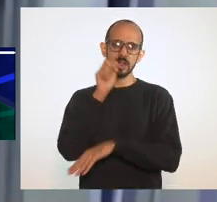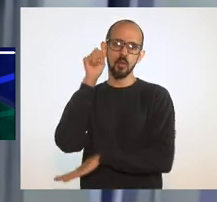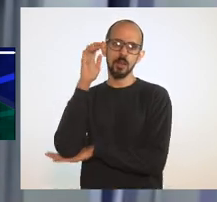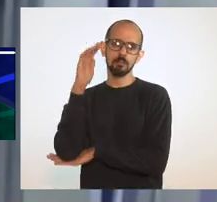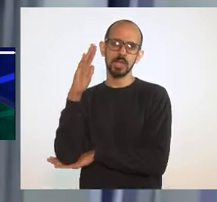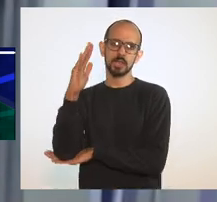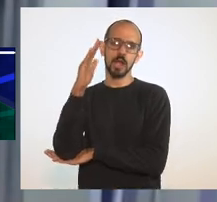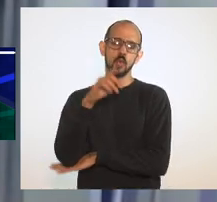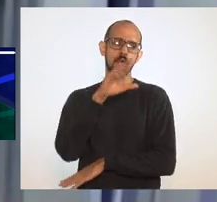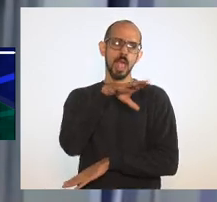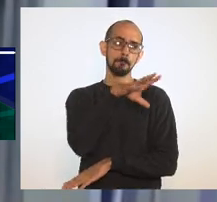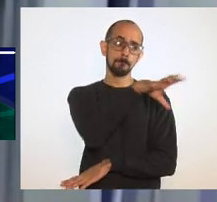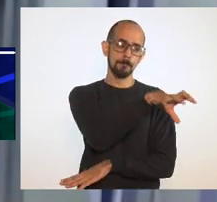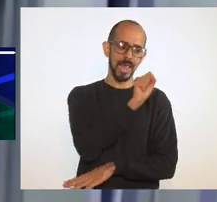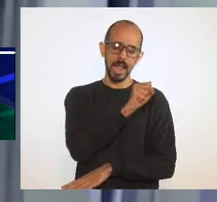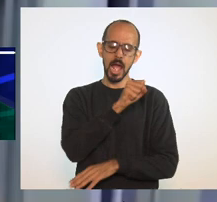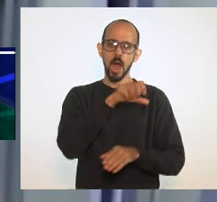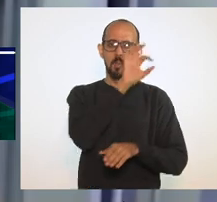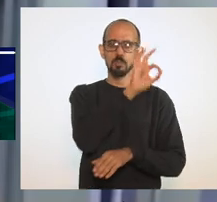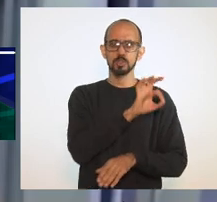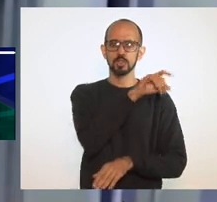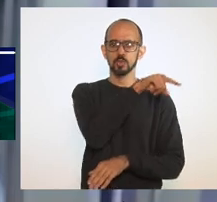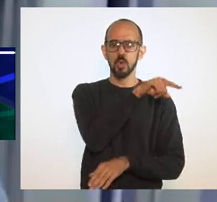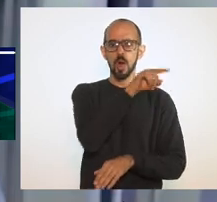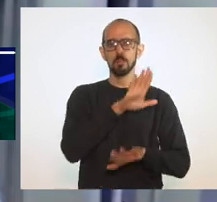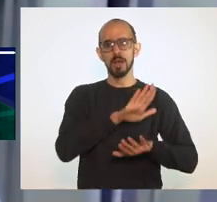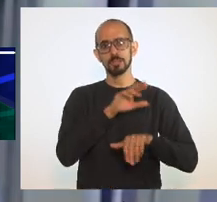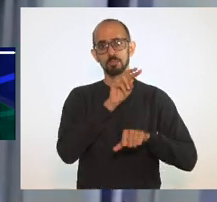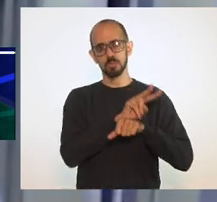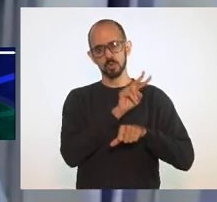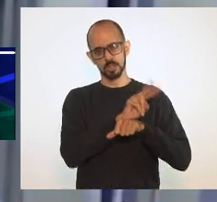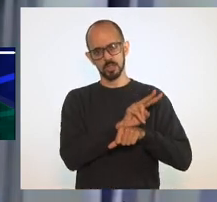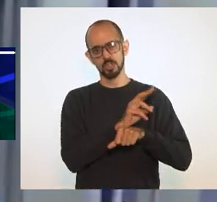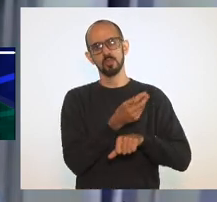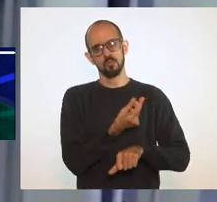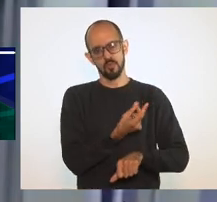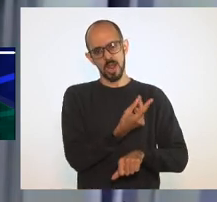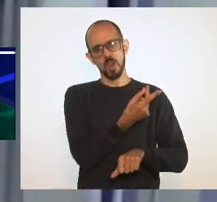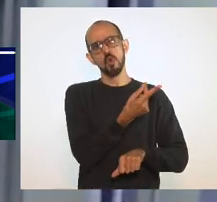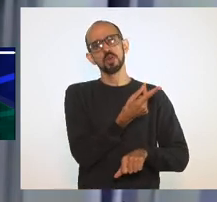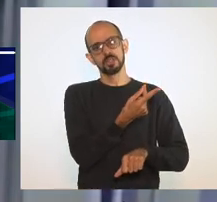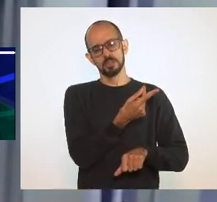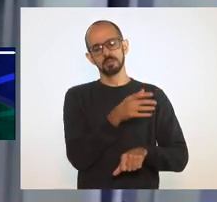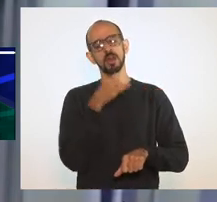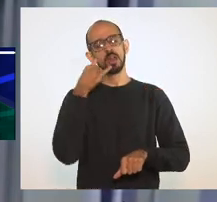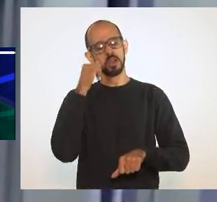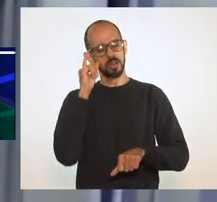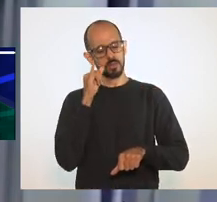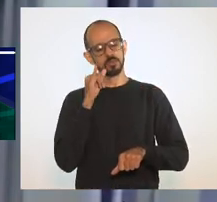um percentual, porém protegendo valores salvaguardados